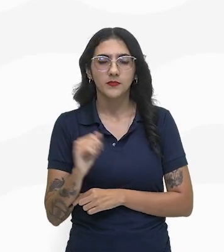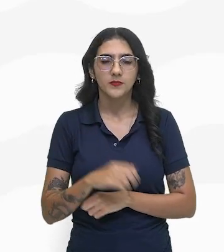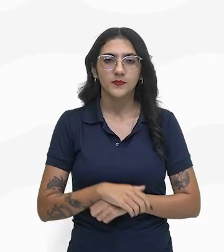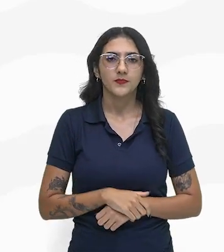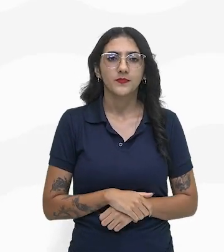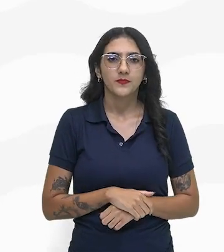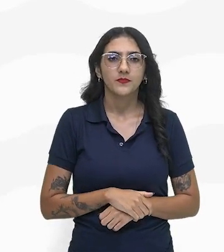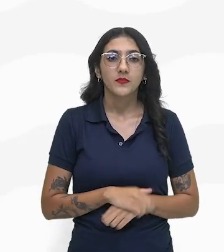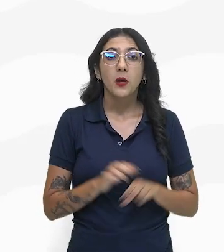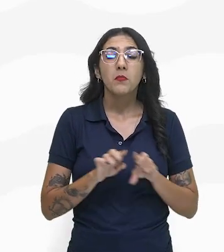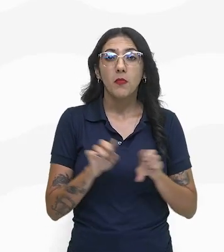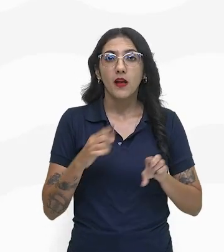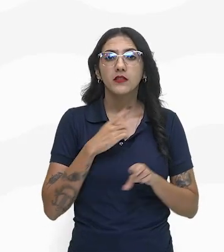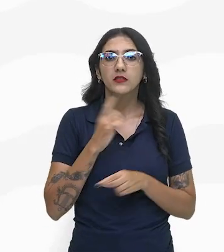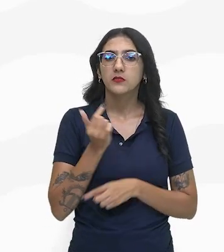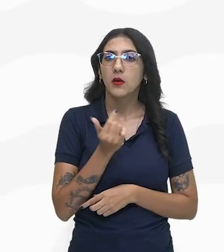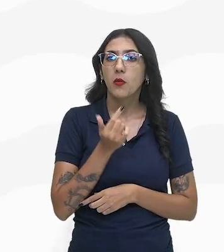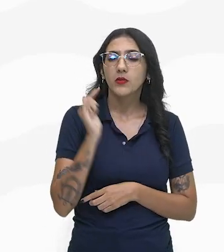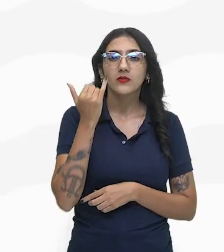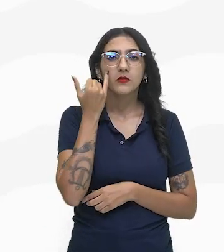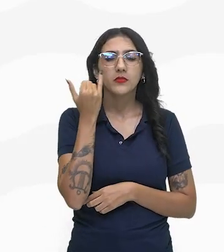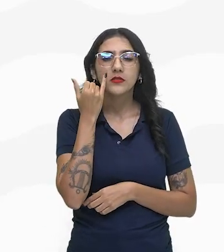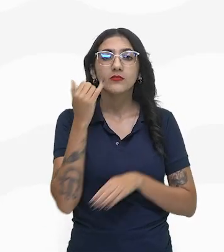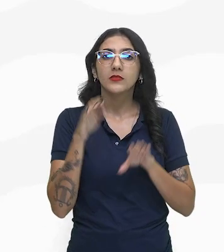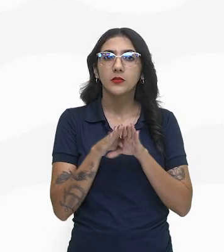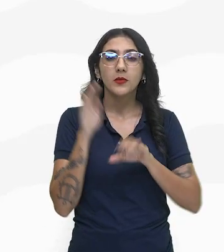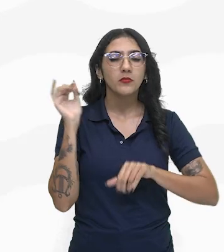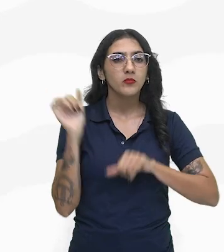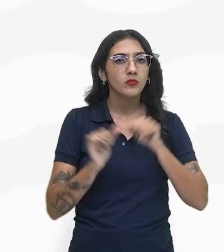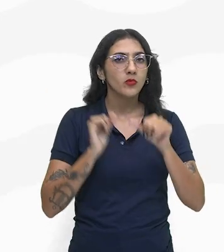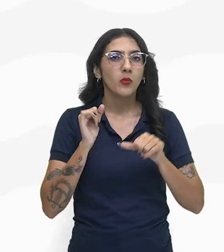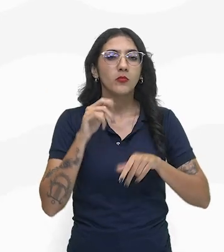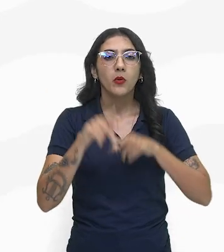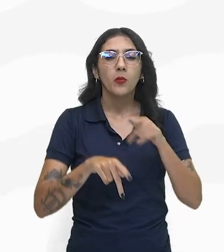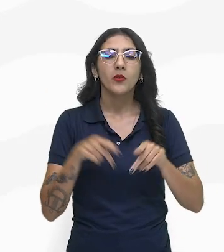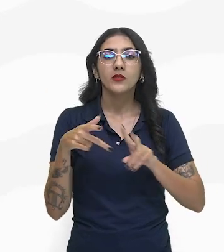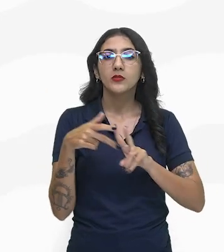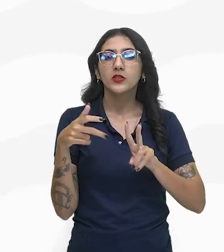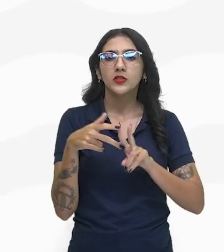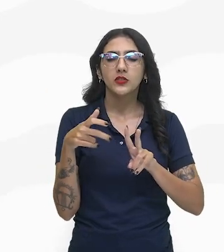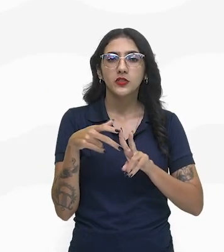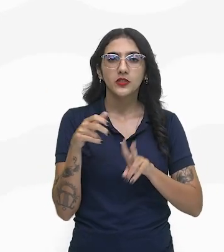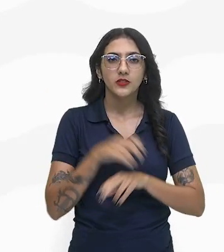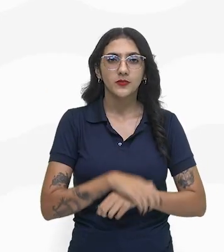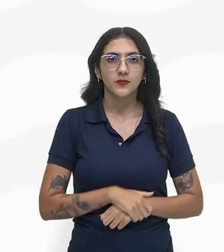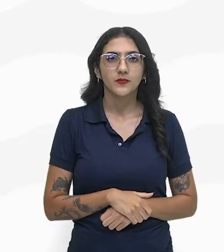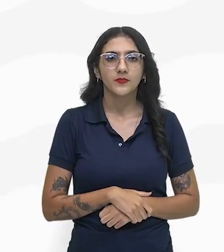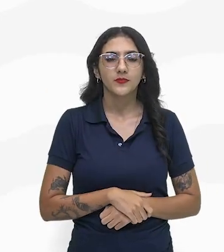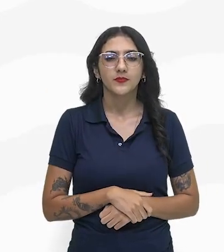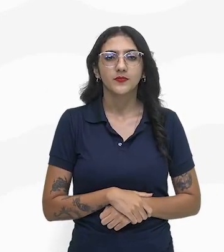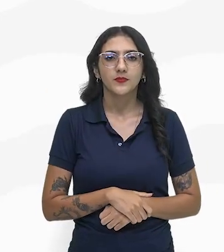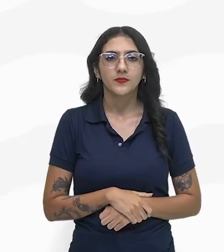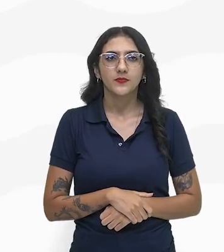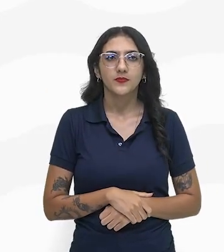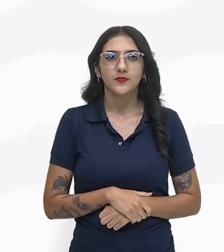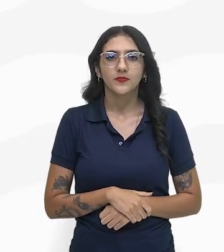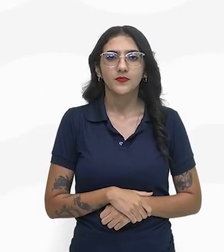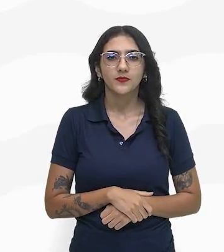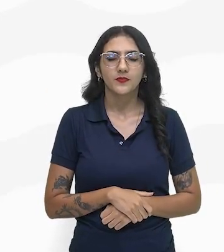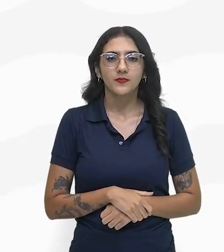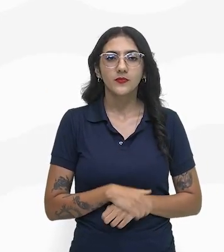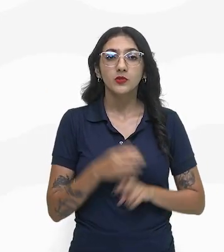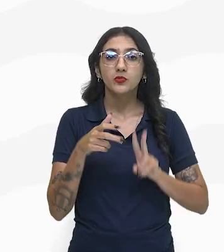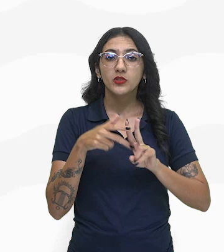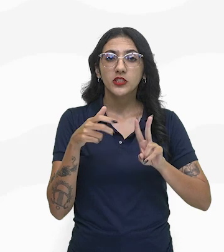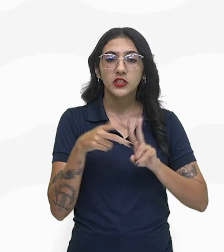lado, houve uma mudança nas comunidades indígenas, né, professor? Exatamente isso, olha só. Os indígenas tiveram os